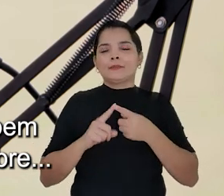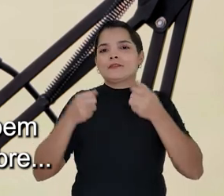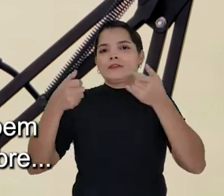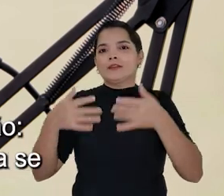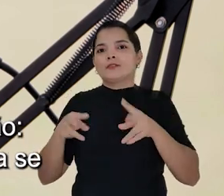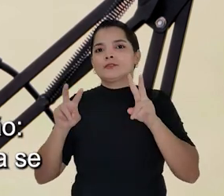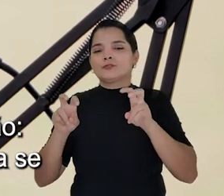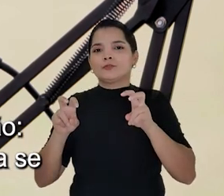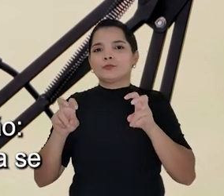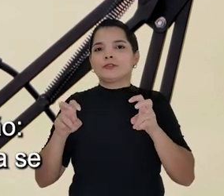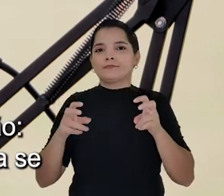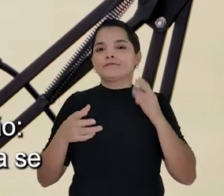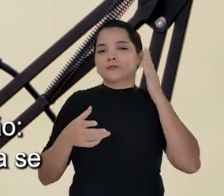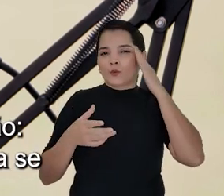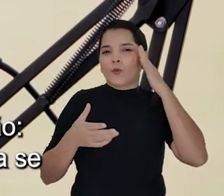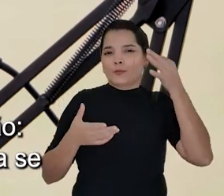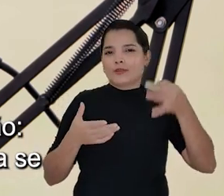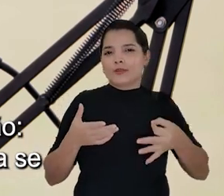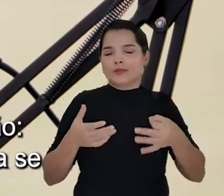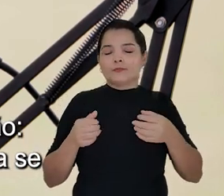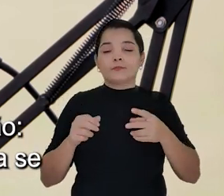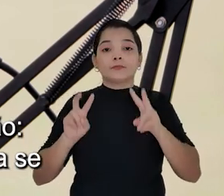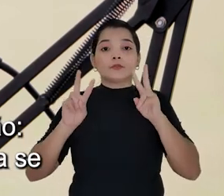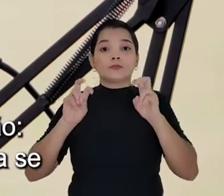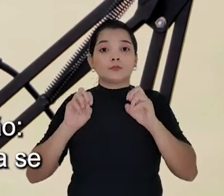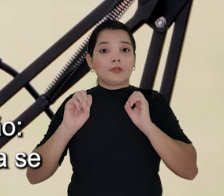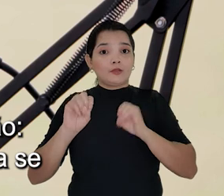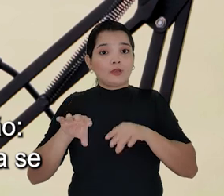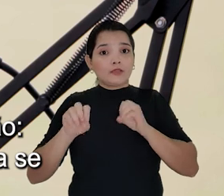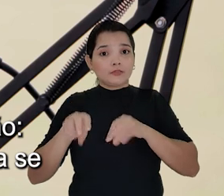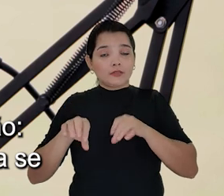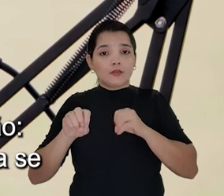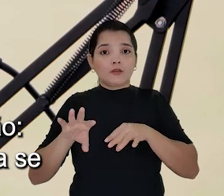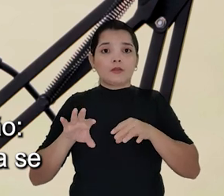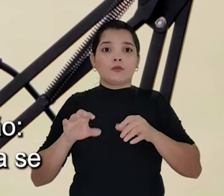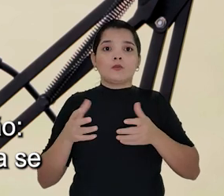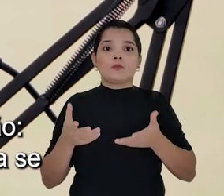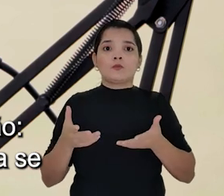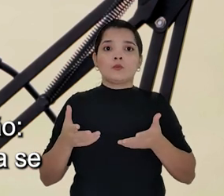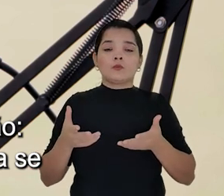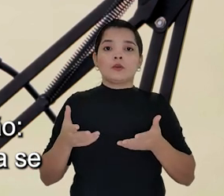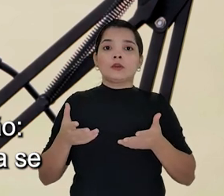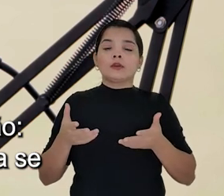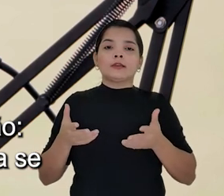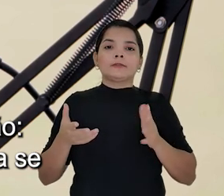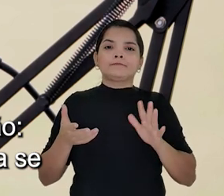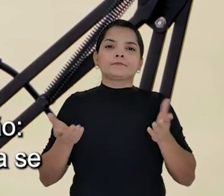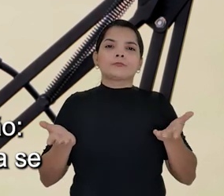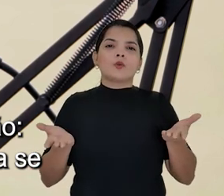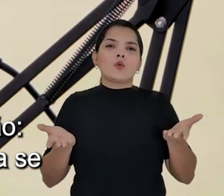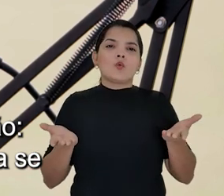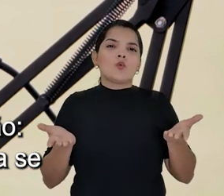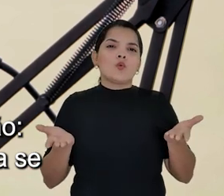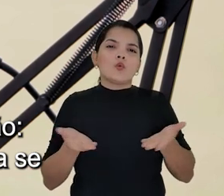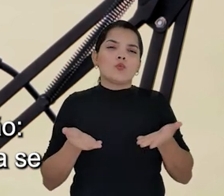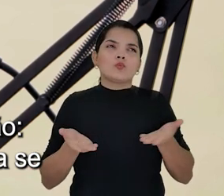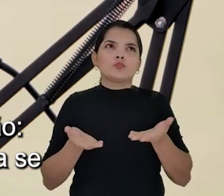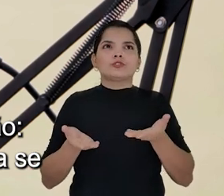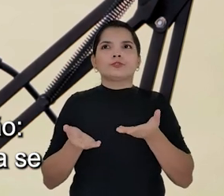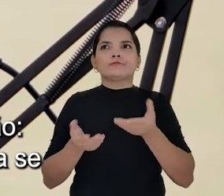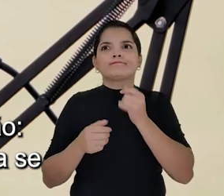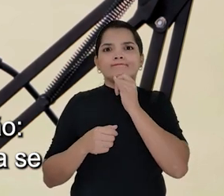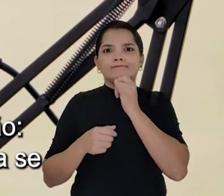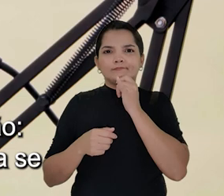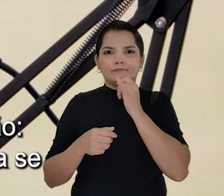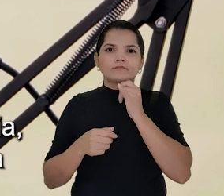sobre eu compreendo falando um pouco sobre educação eh existe hoje a gente pode